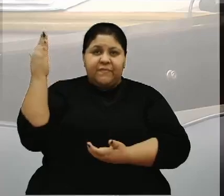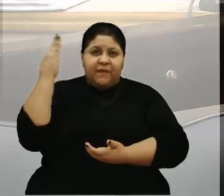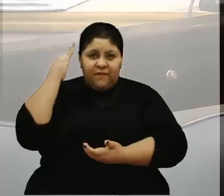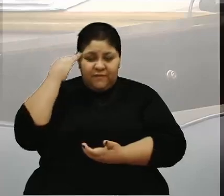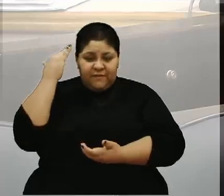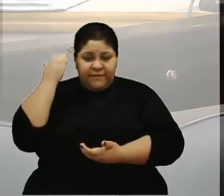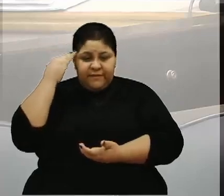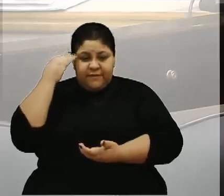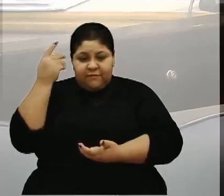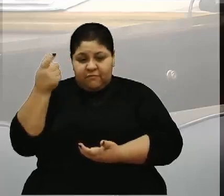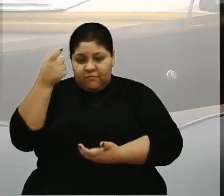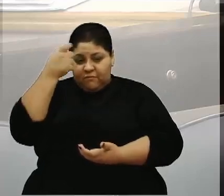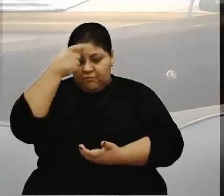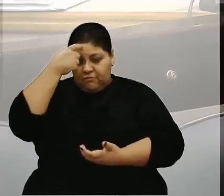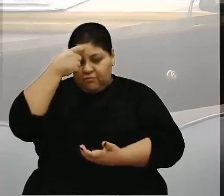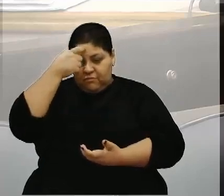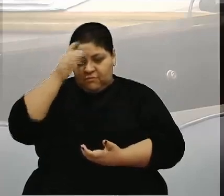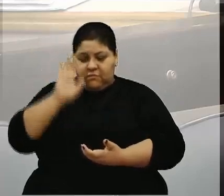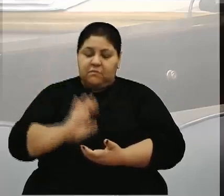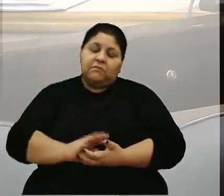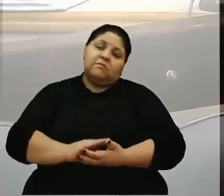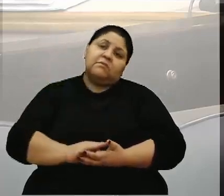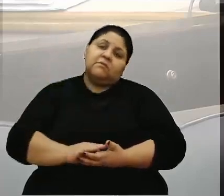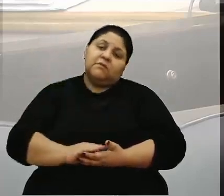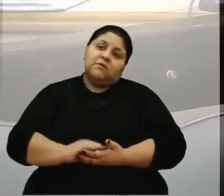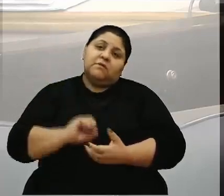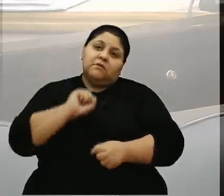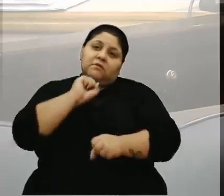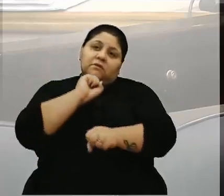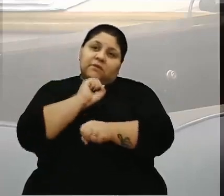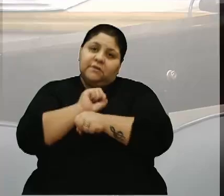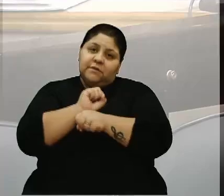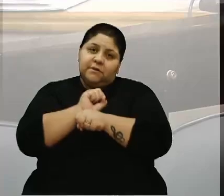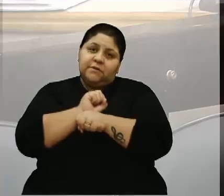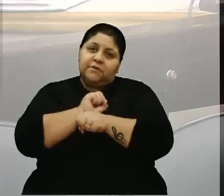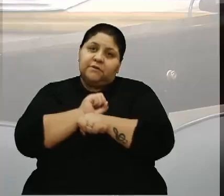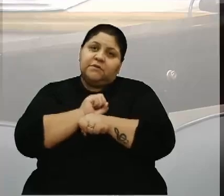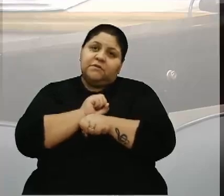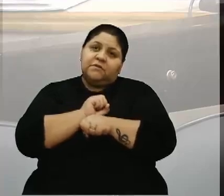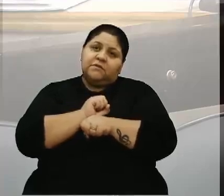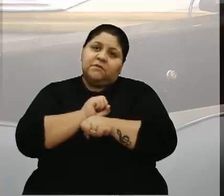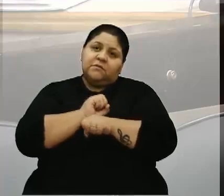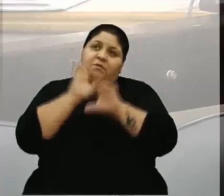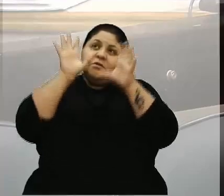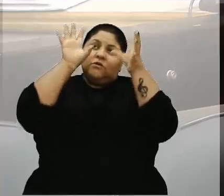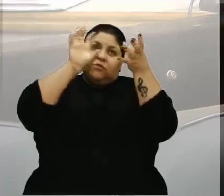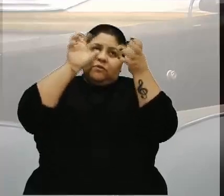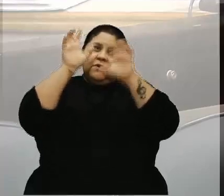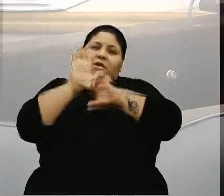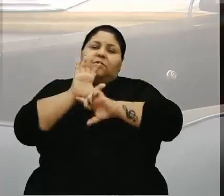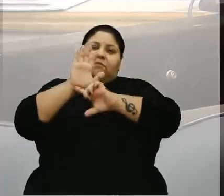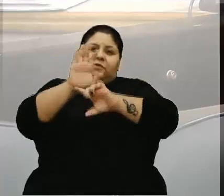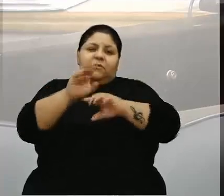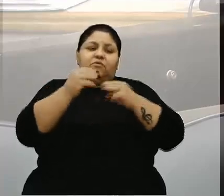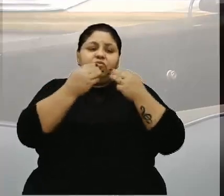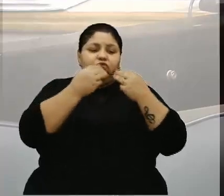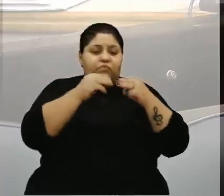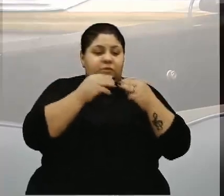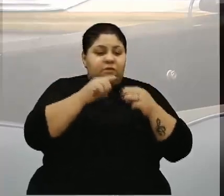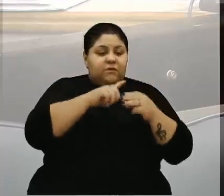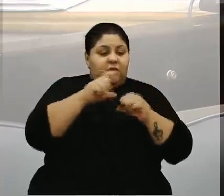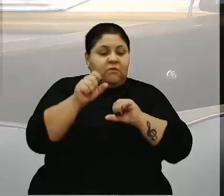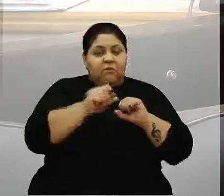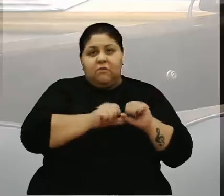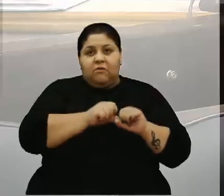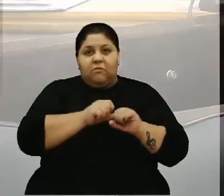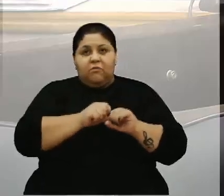da compreensão que vocês tiveram. Espero que logo, logo, o tempo ajuda, maquinário tem, que a gente possa